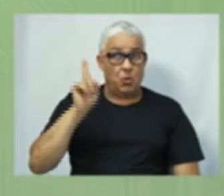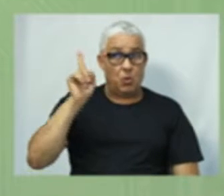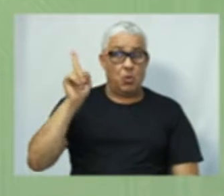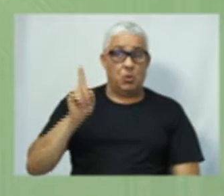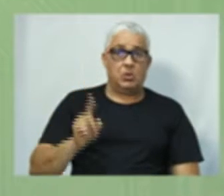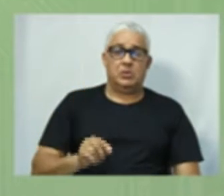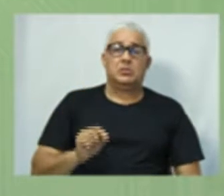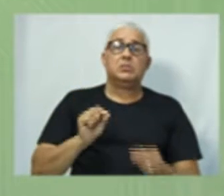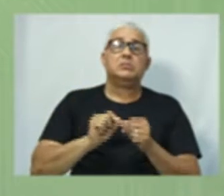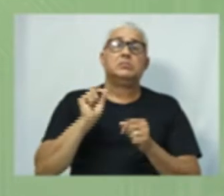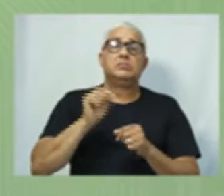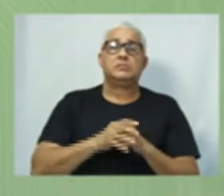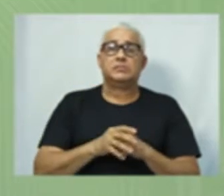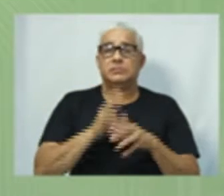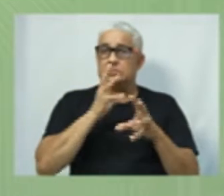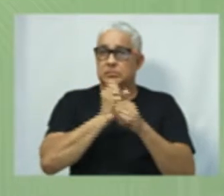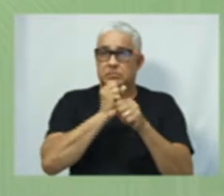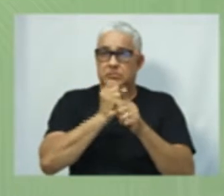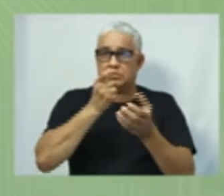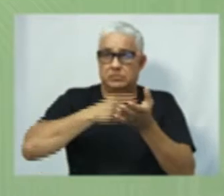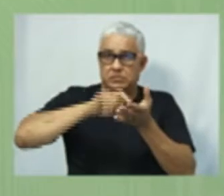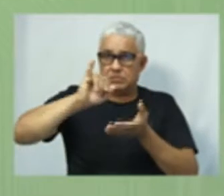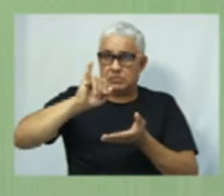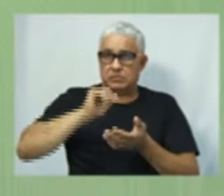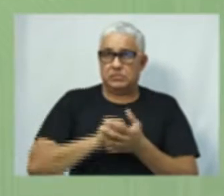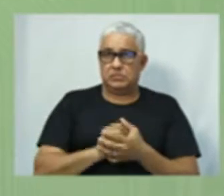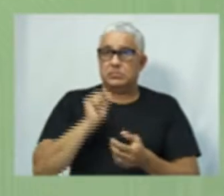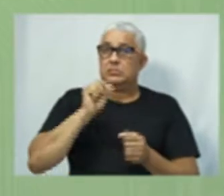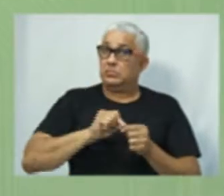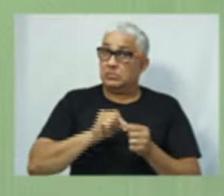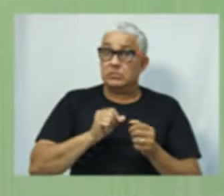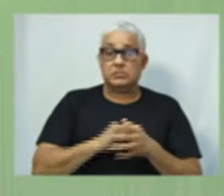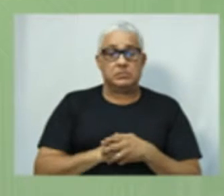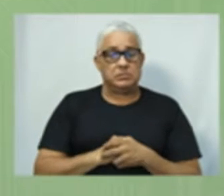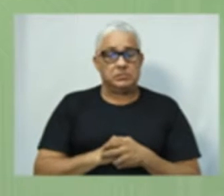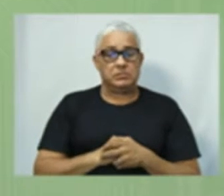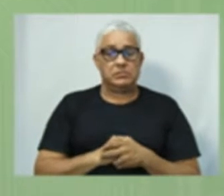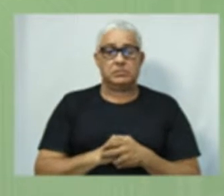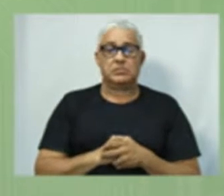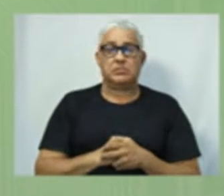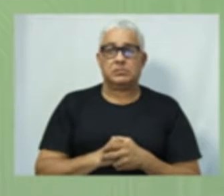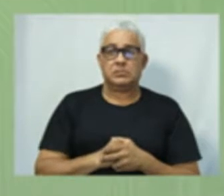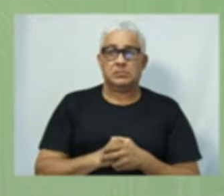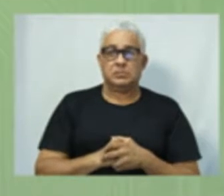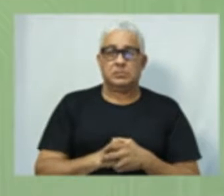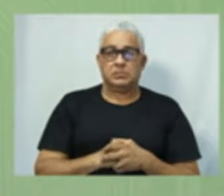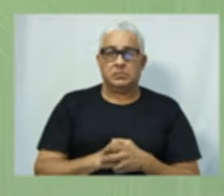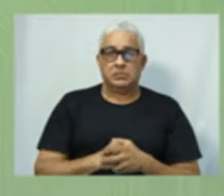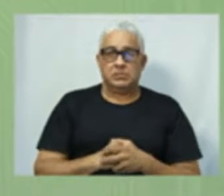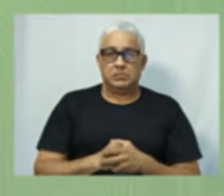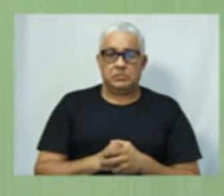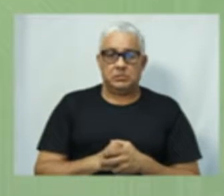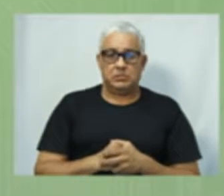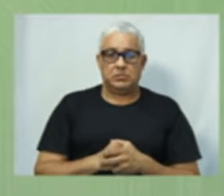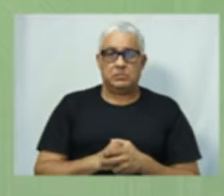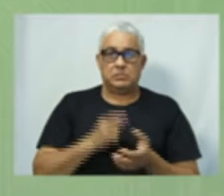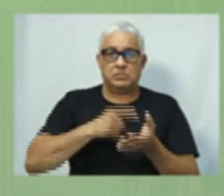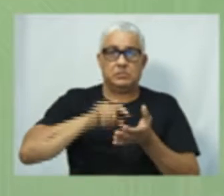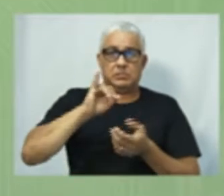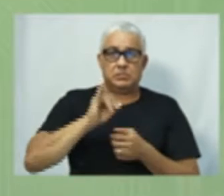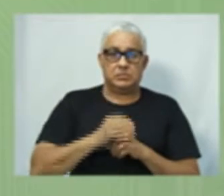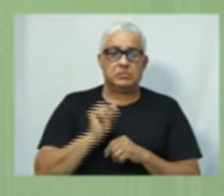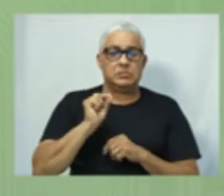aqui? Para o cálculo do imposto de renda, o que nós fazemos? Fazemos o seguinte. O imposto de renda ele é o